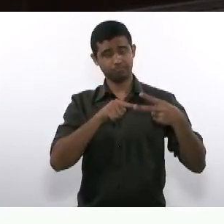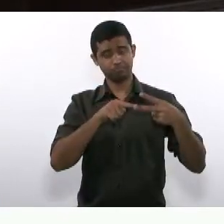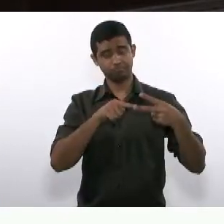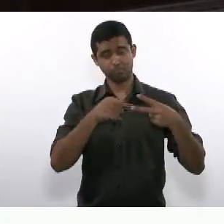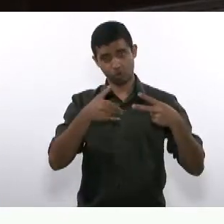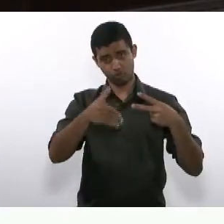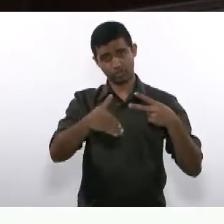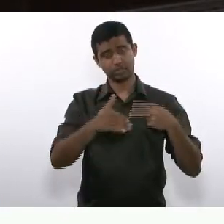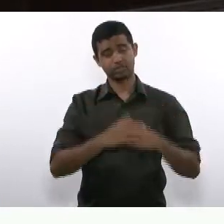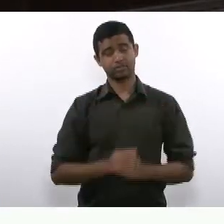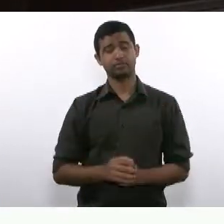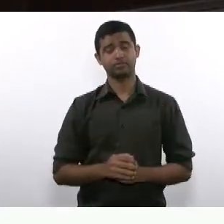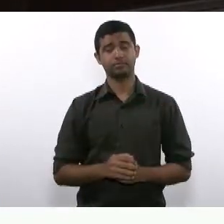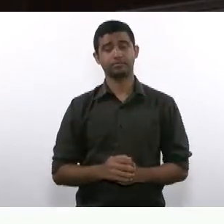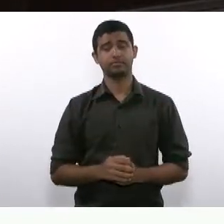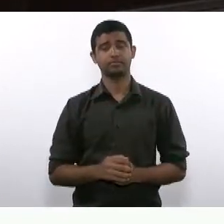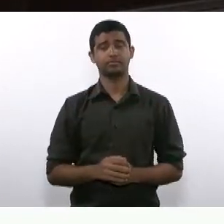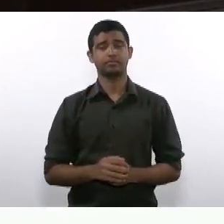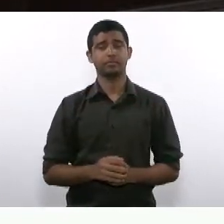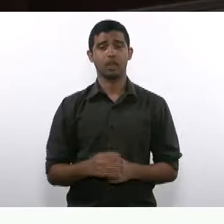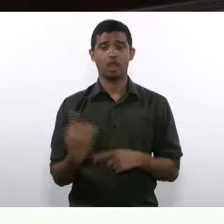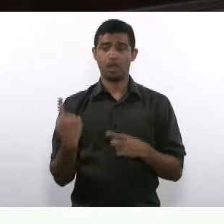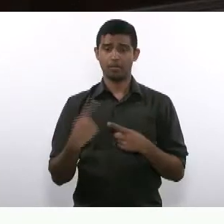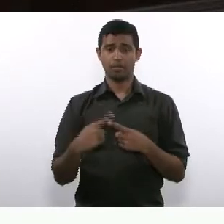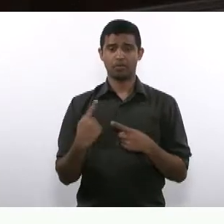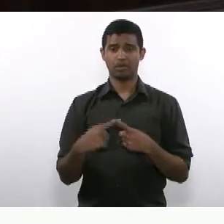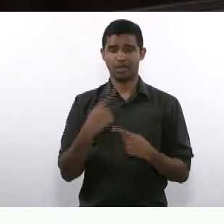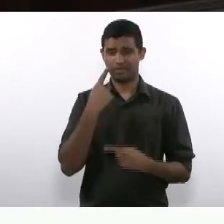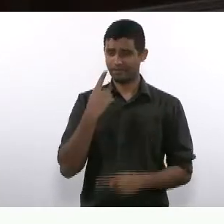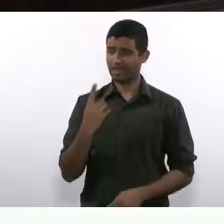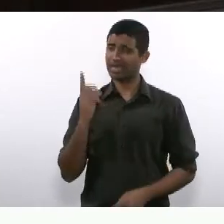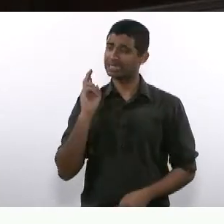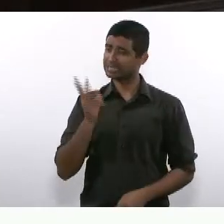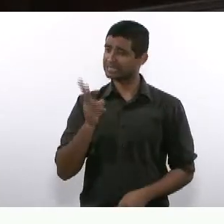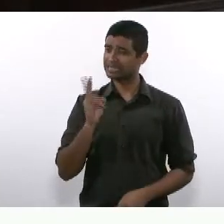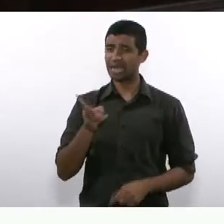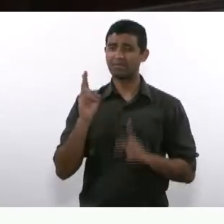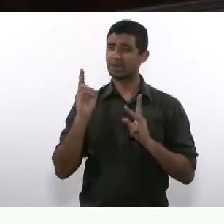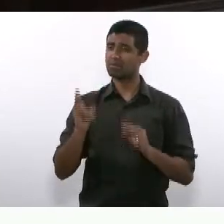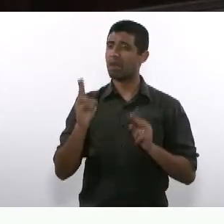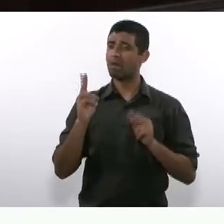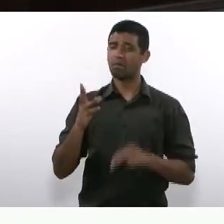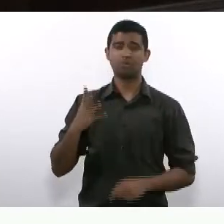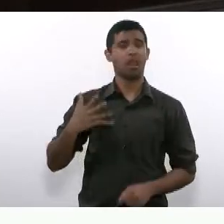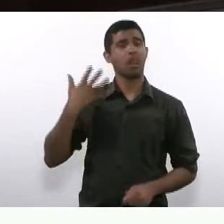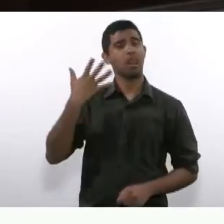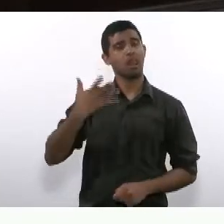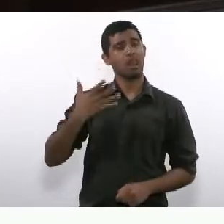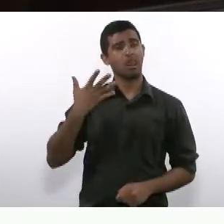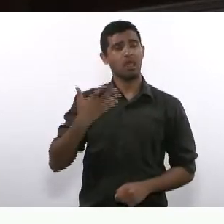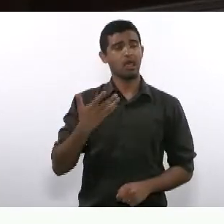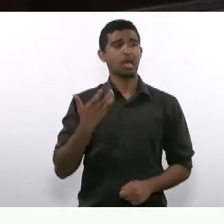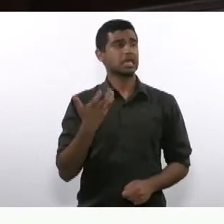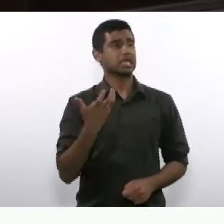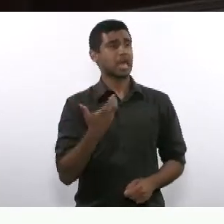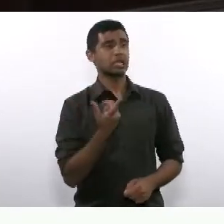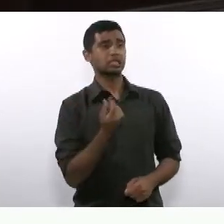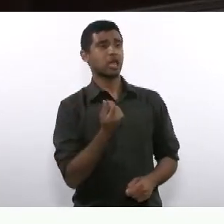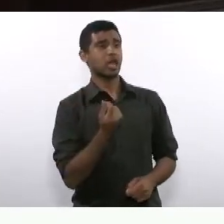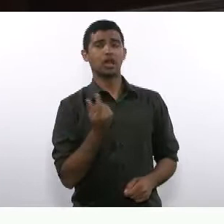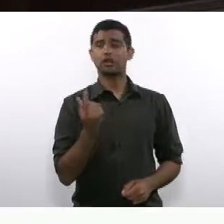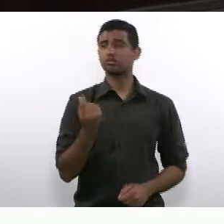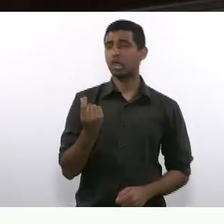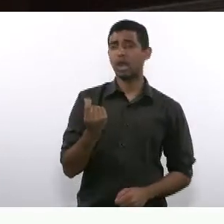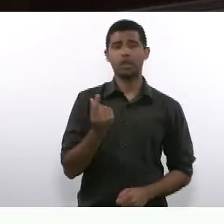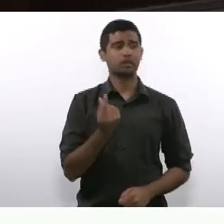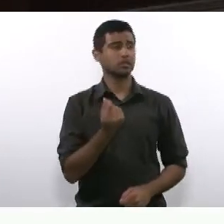iniciais. Porque a conversa de todos é igual. Todo mundo quer mais dinheiro,